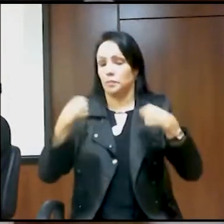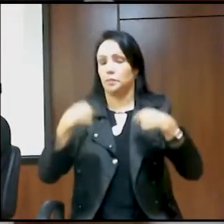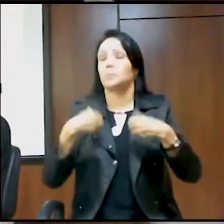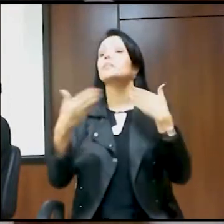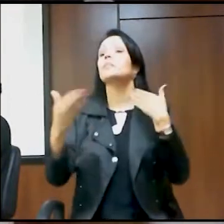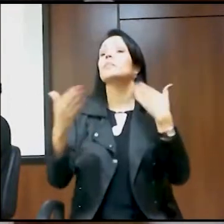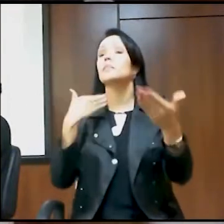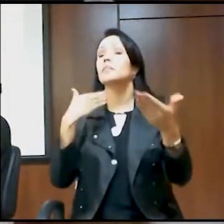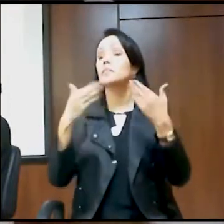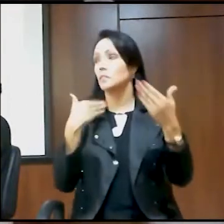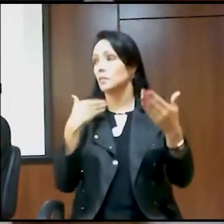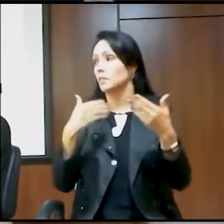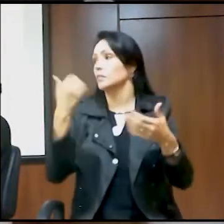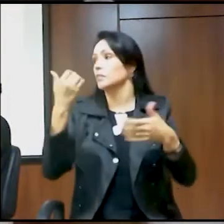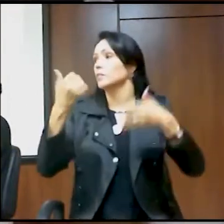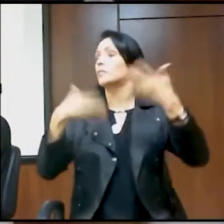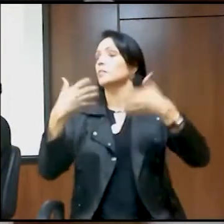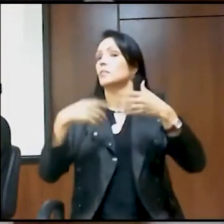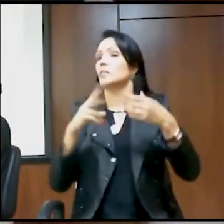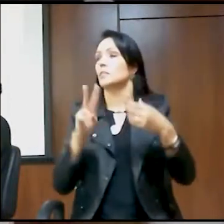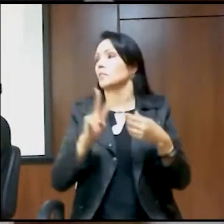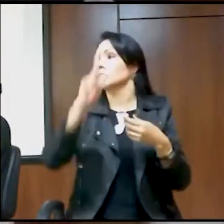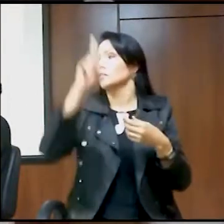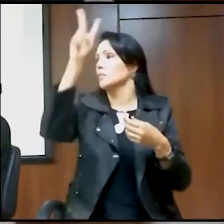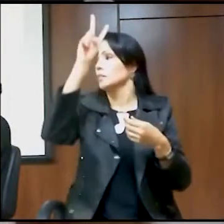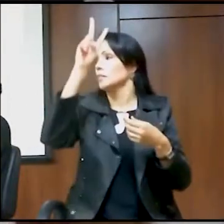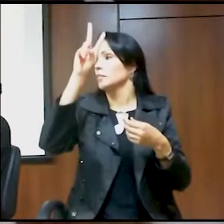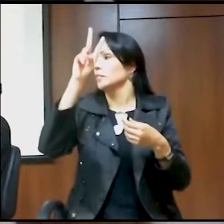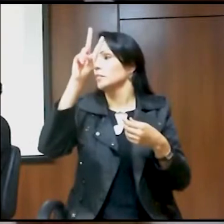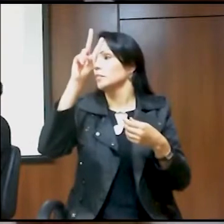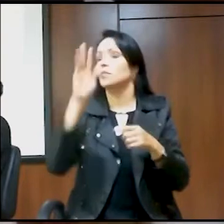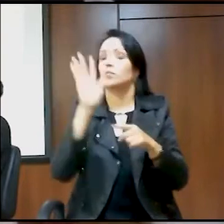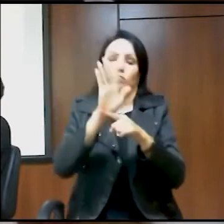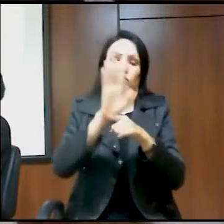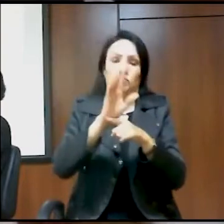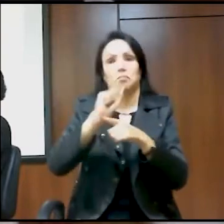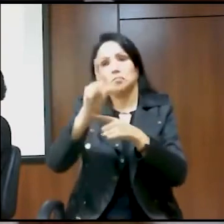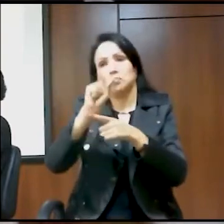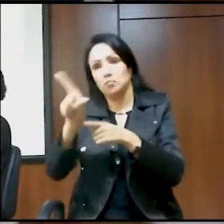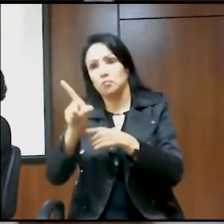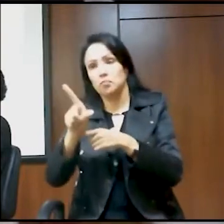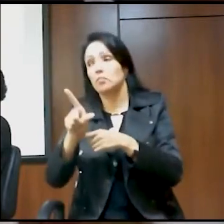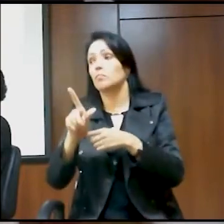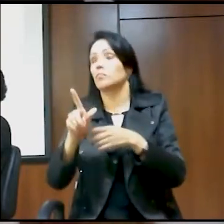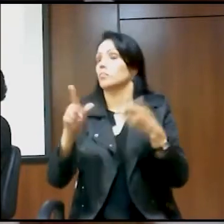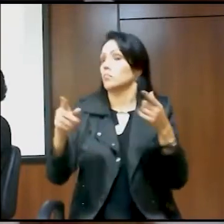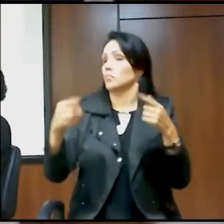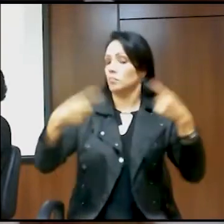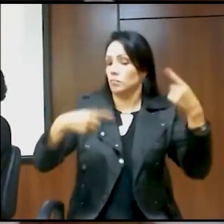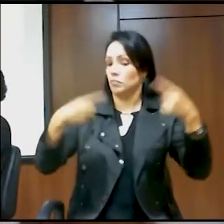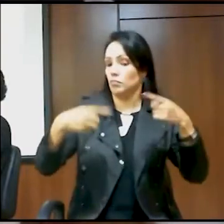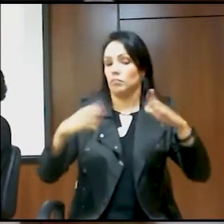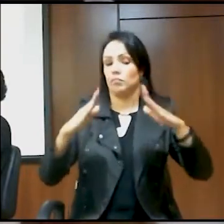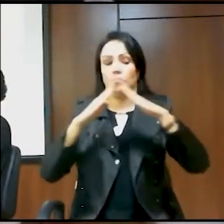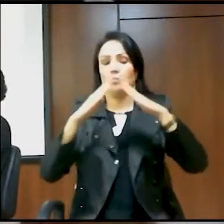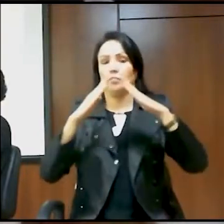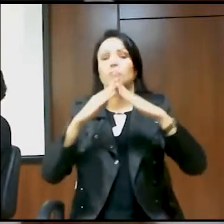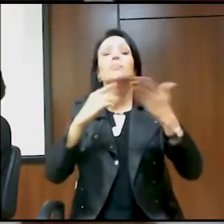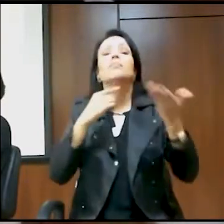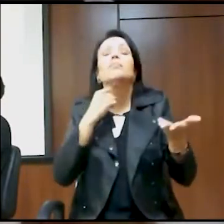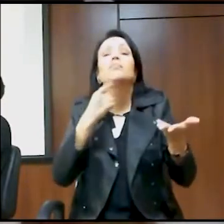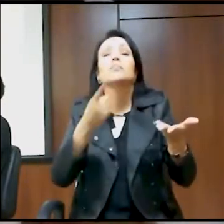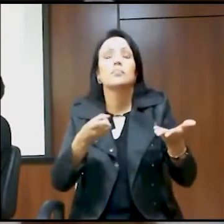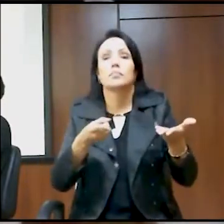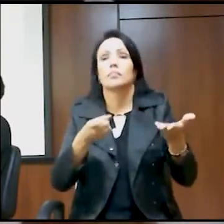a questão, né, do valor do auxílio aluguel. Já que é por política habitacional, não dá para você